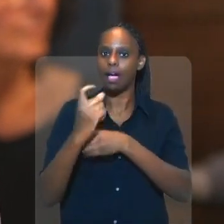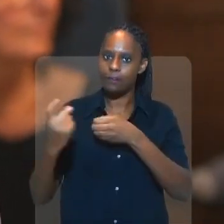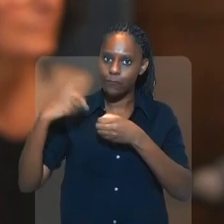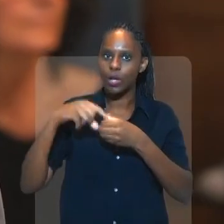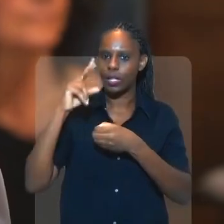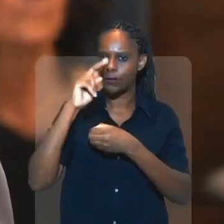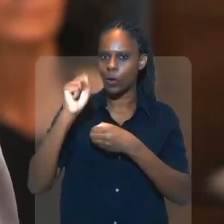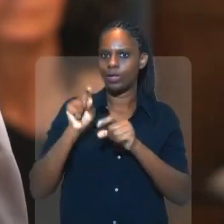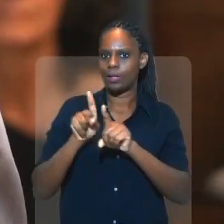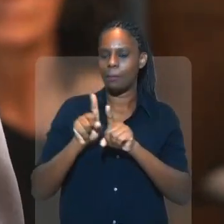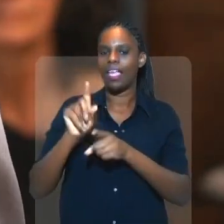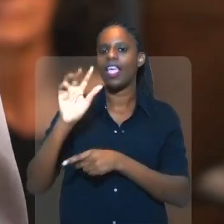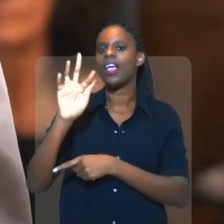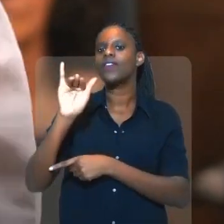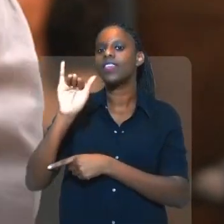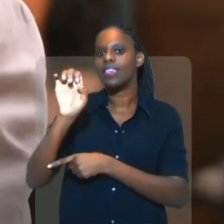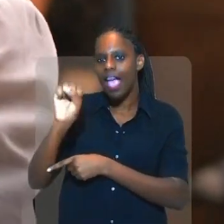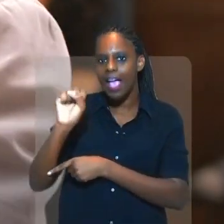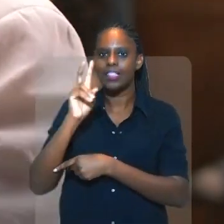o Bruno cotas